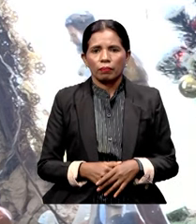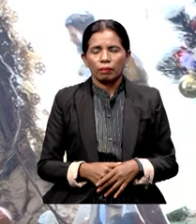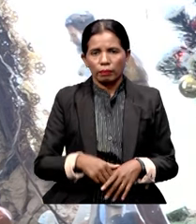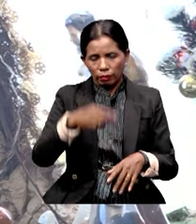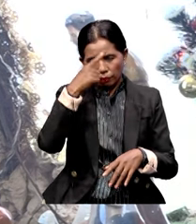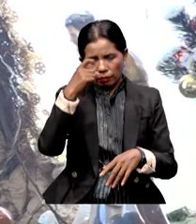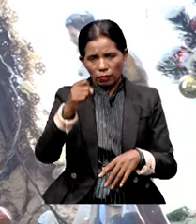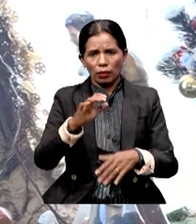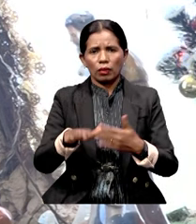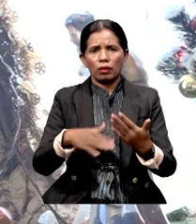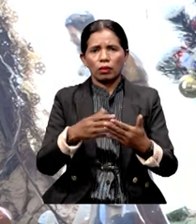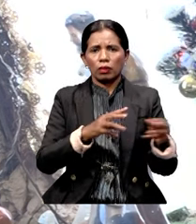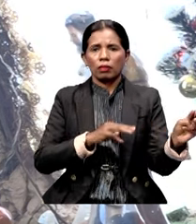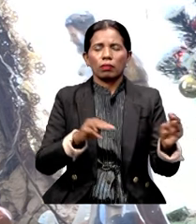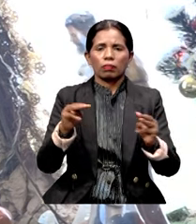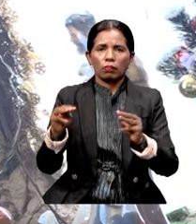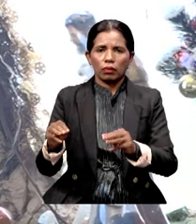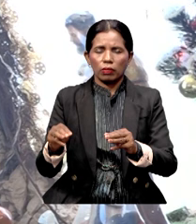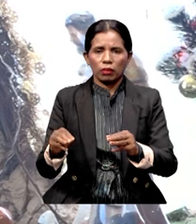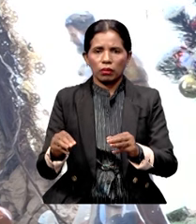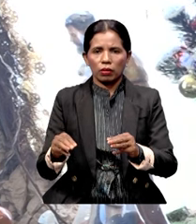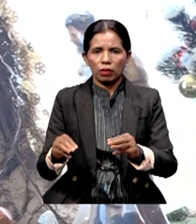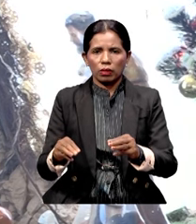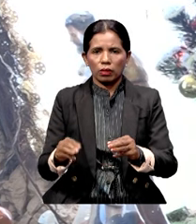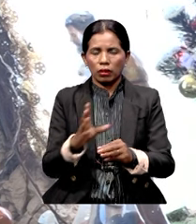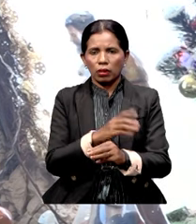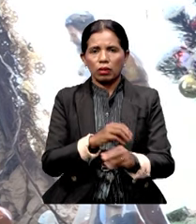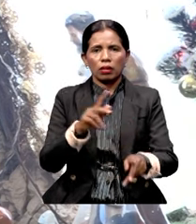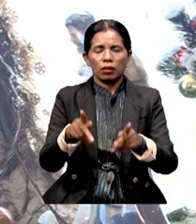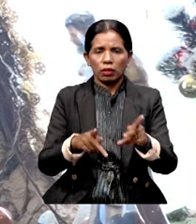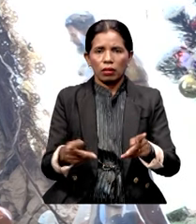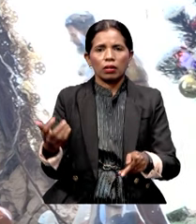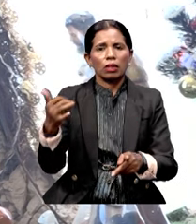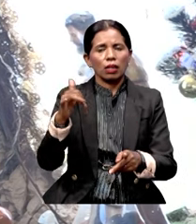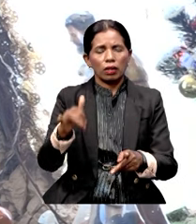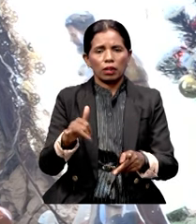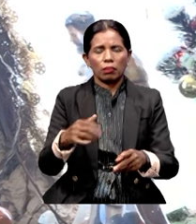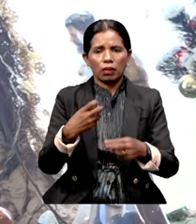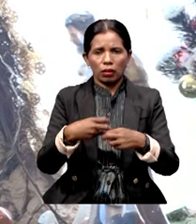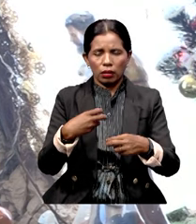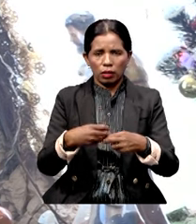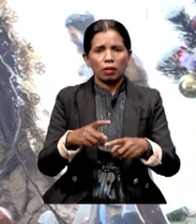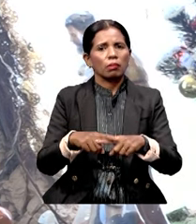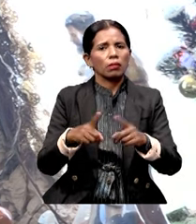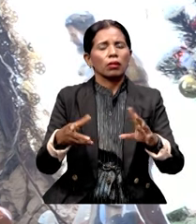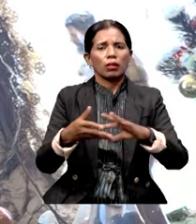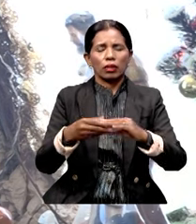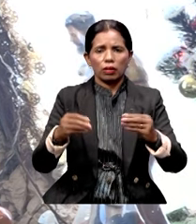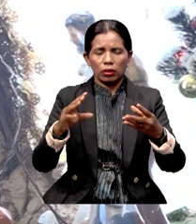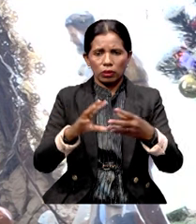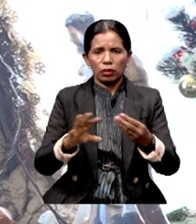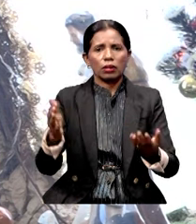Tan buat nebe muda, mak autor é protagonista, mas be história se